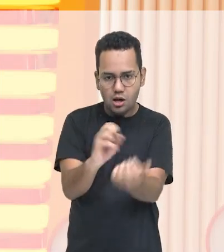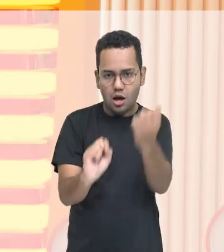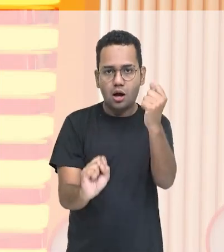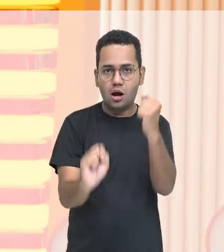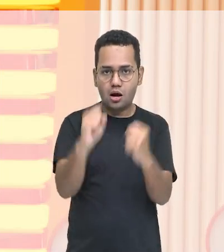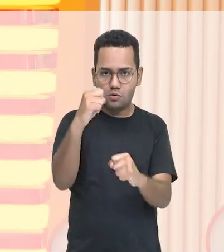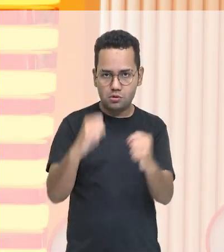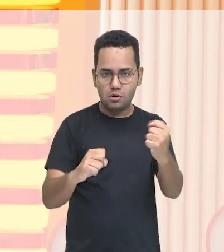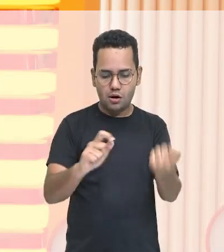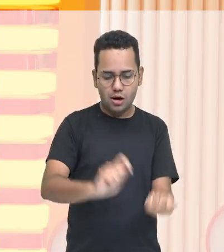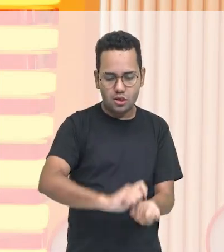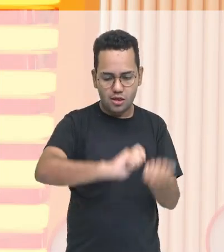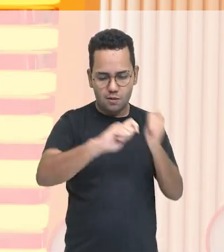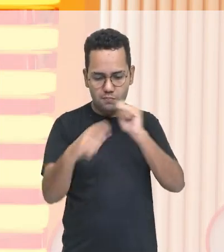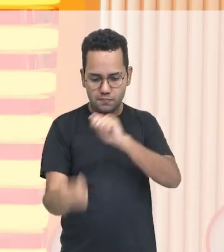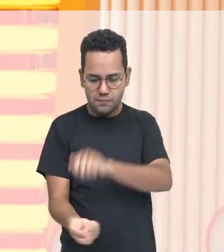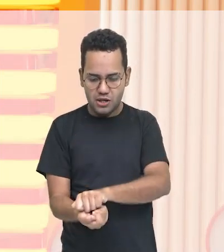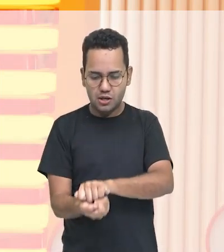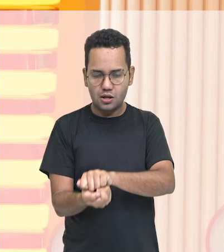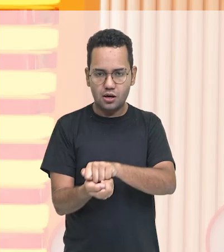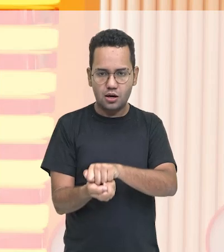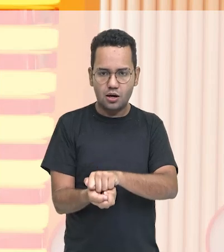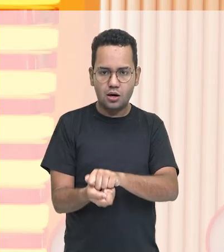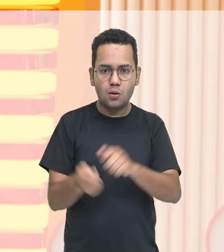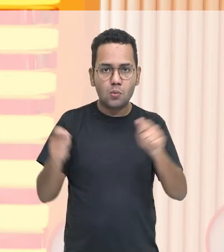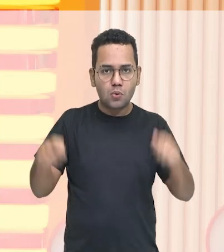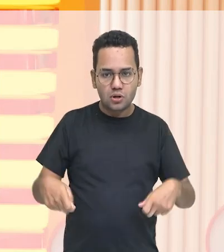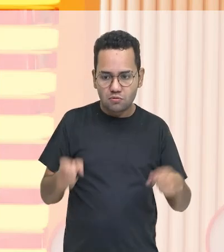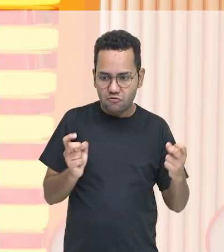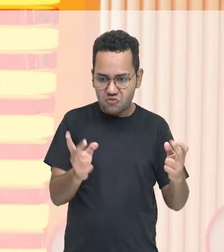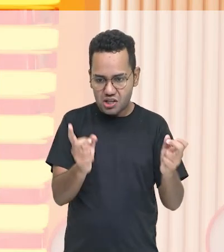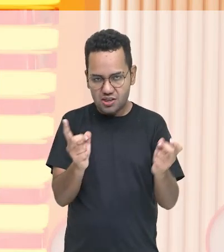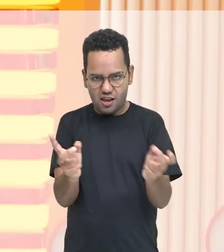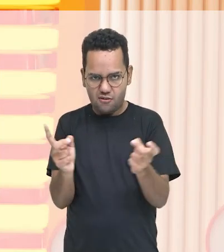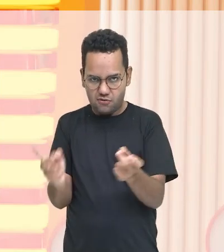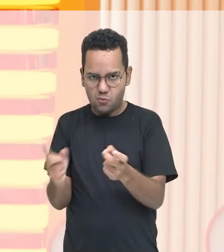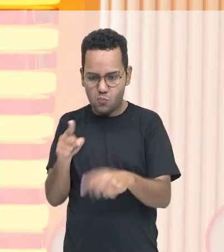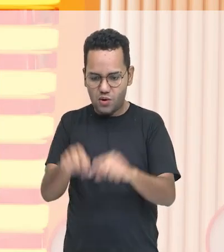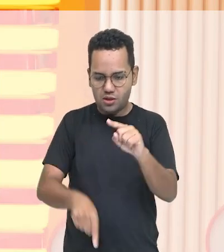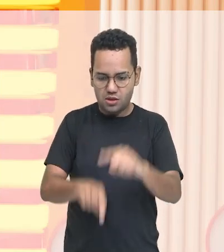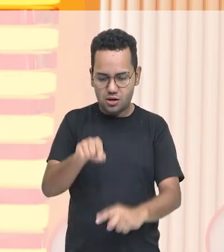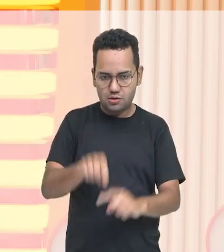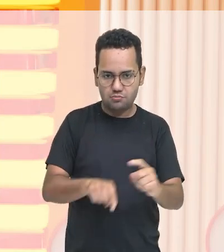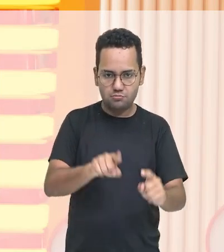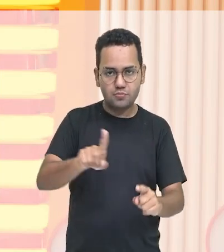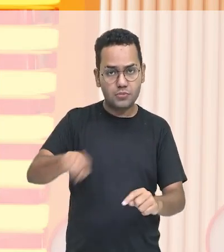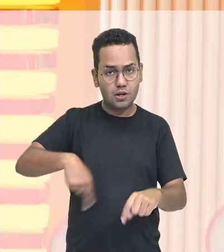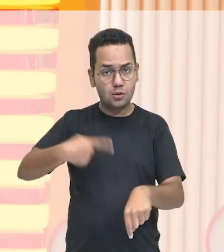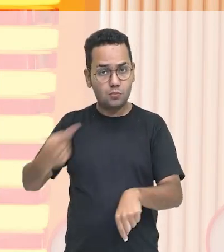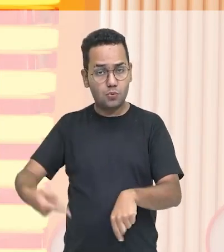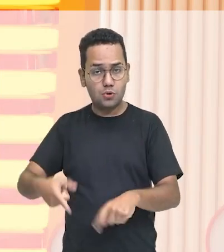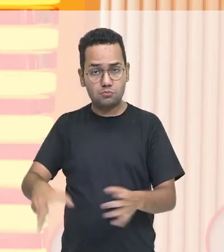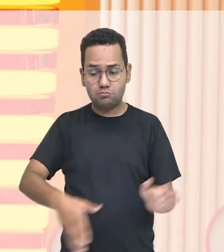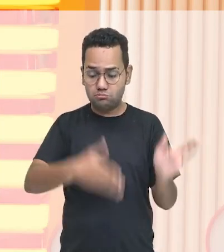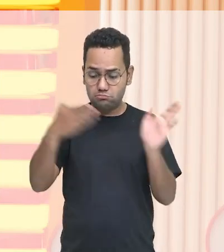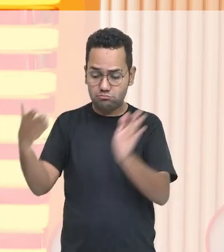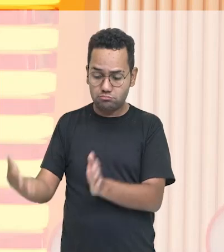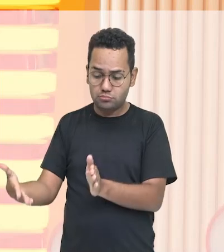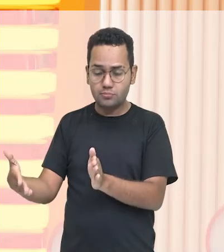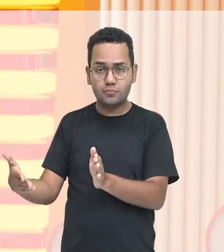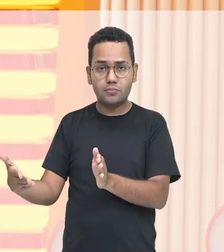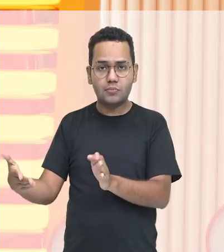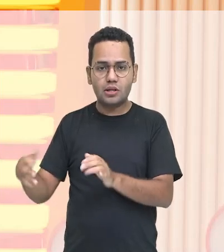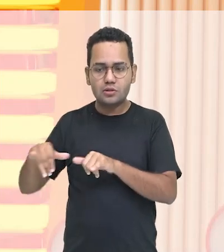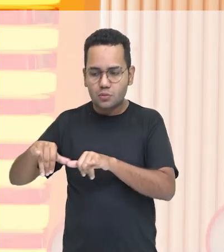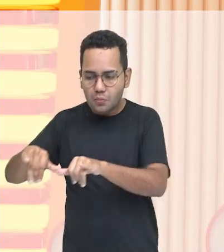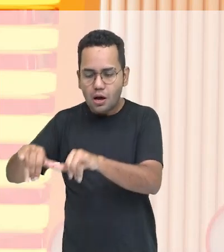café, transforma ele em um produto que possa ser comercializado, vai para a comercialização,